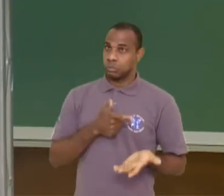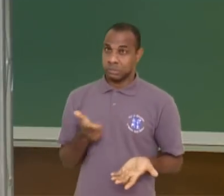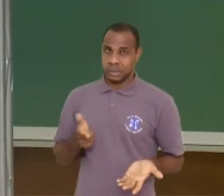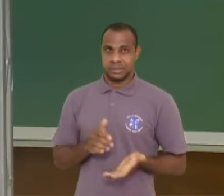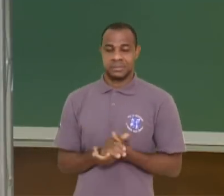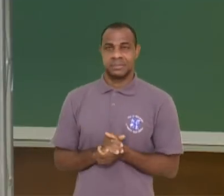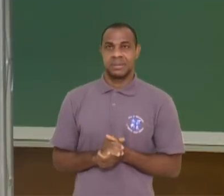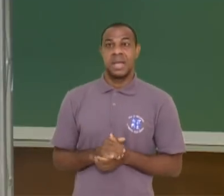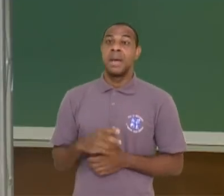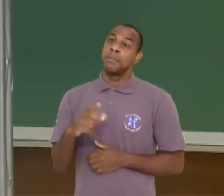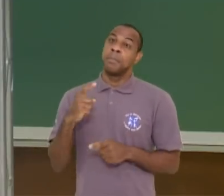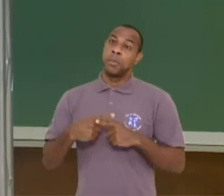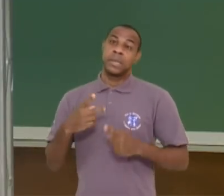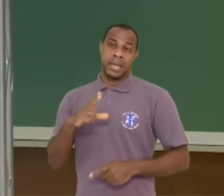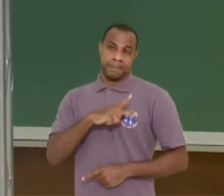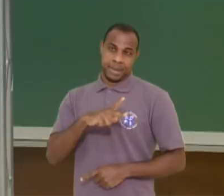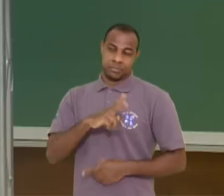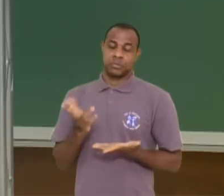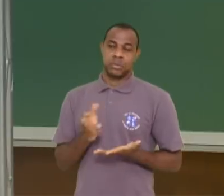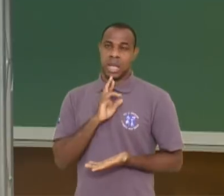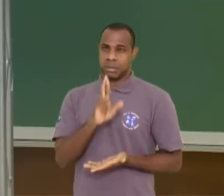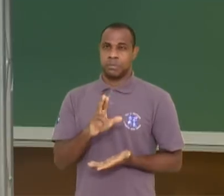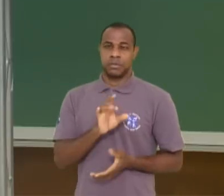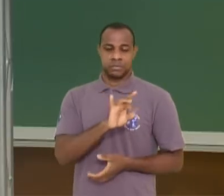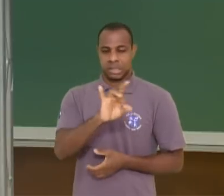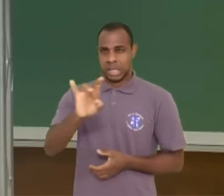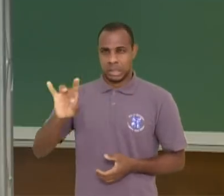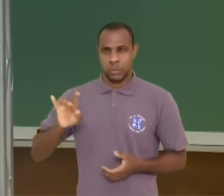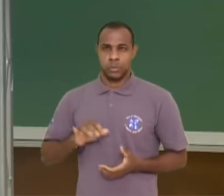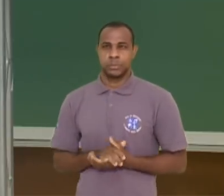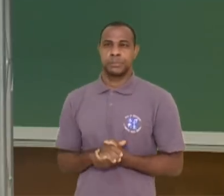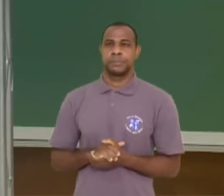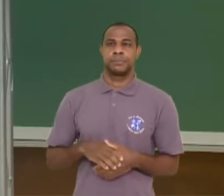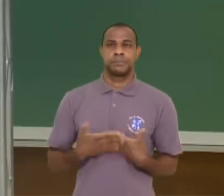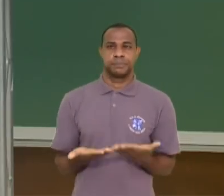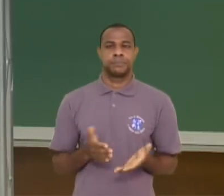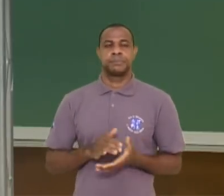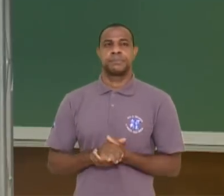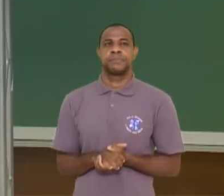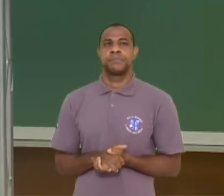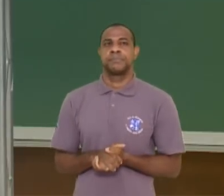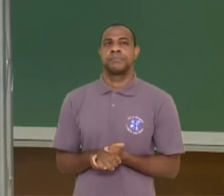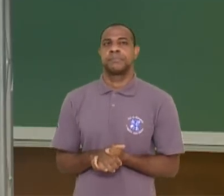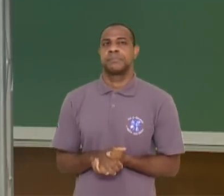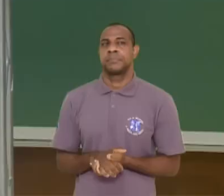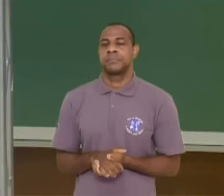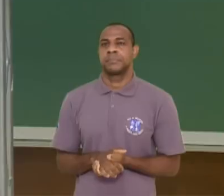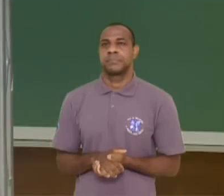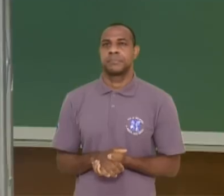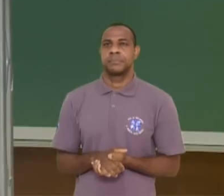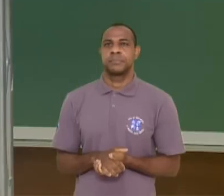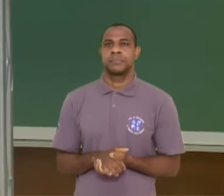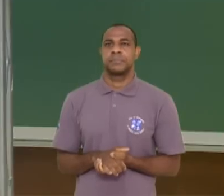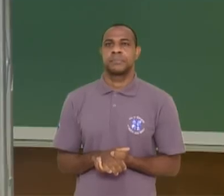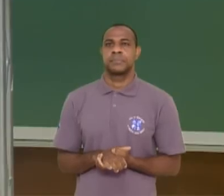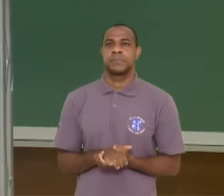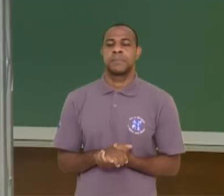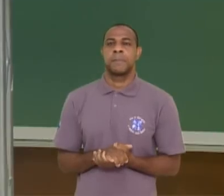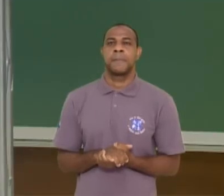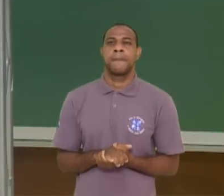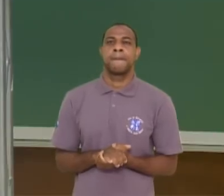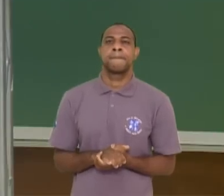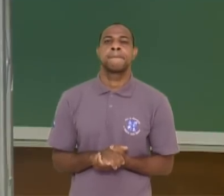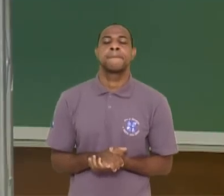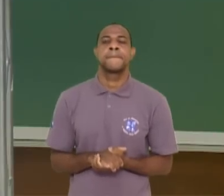Então ficou a atividade para vocês. Espero que a tenham realizado, né? Então, entrando agora